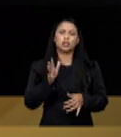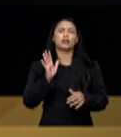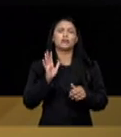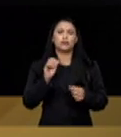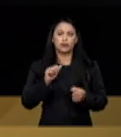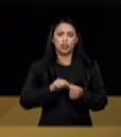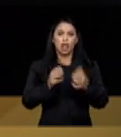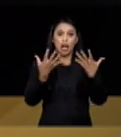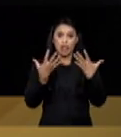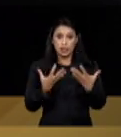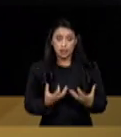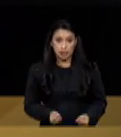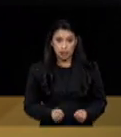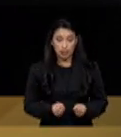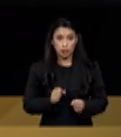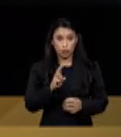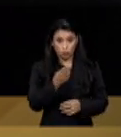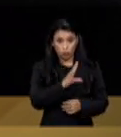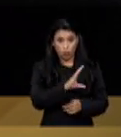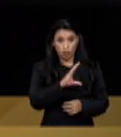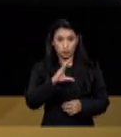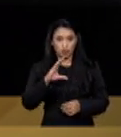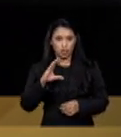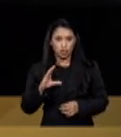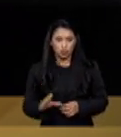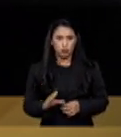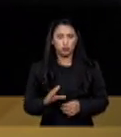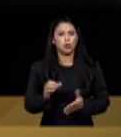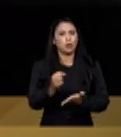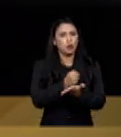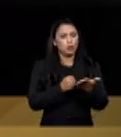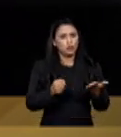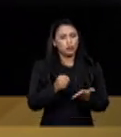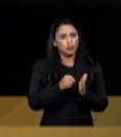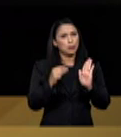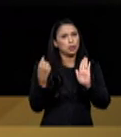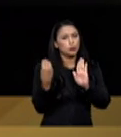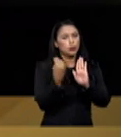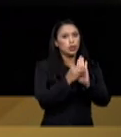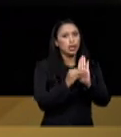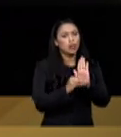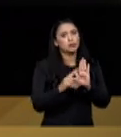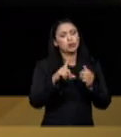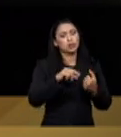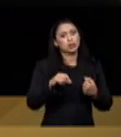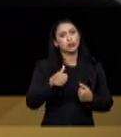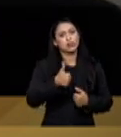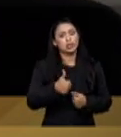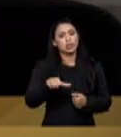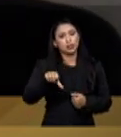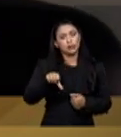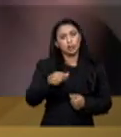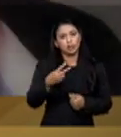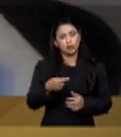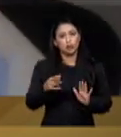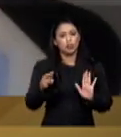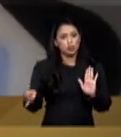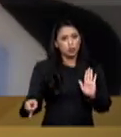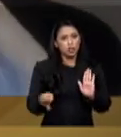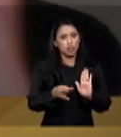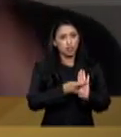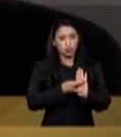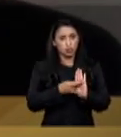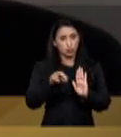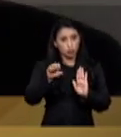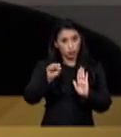concedida a ordem de habeas corpus com fundamento no caput do artigo 192 do Regimento Interno